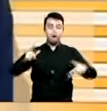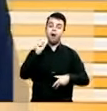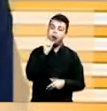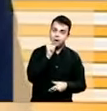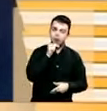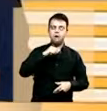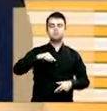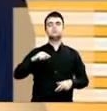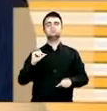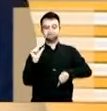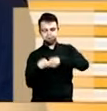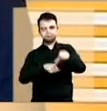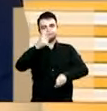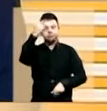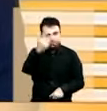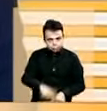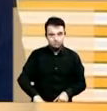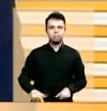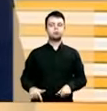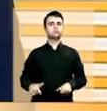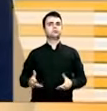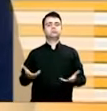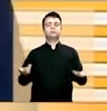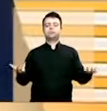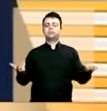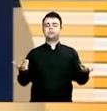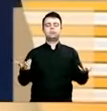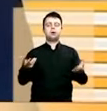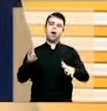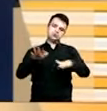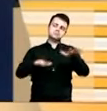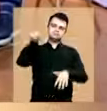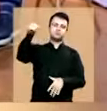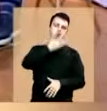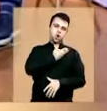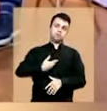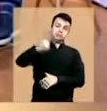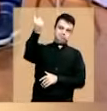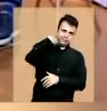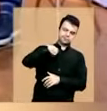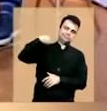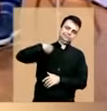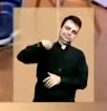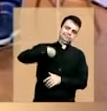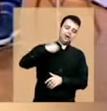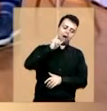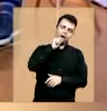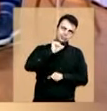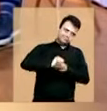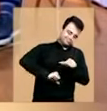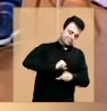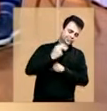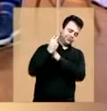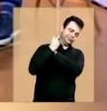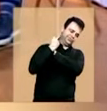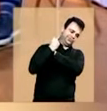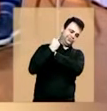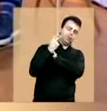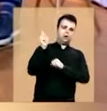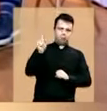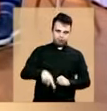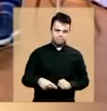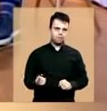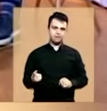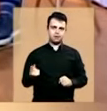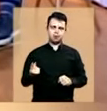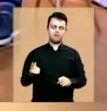recurso, da água, reaproveitar a água. E muitas vezes a água é reaproveitada por uma imposição dos meios fiscalizatórios, né? Que